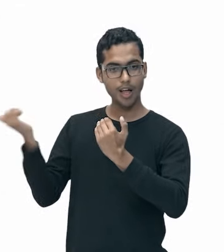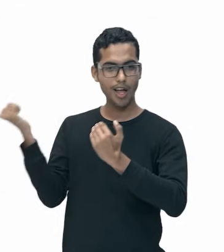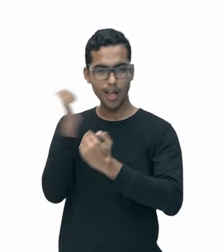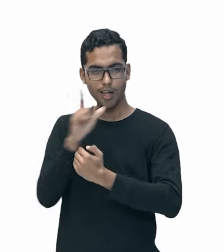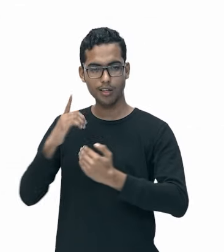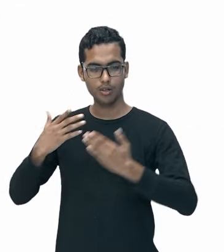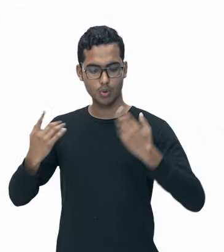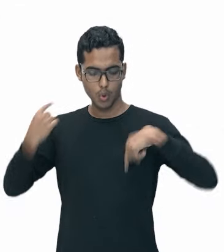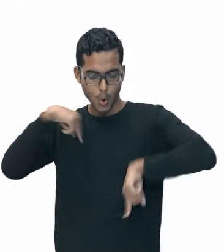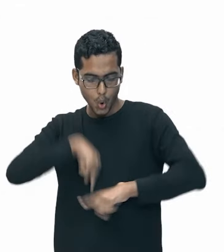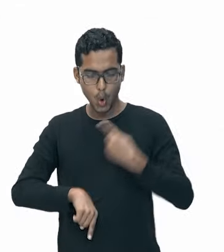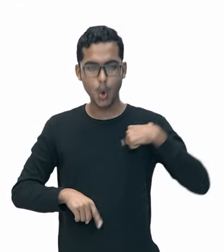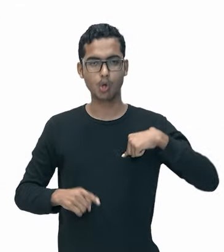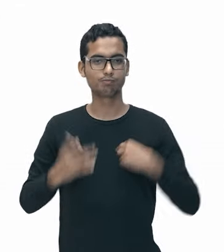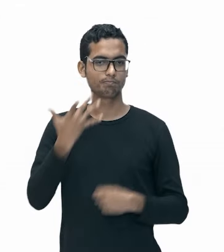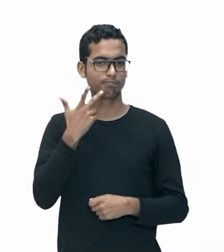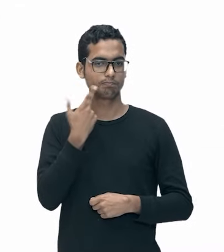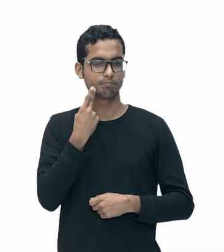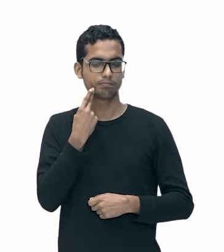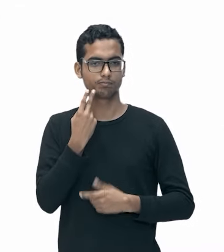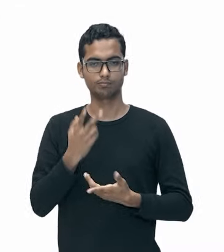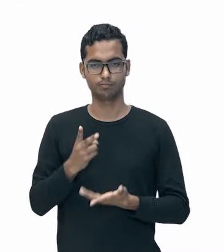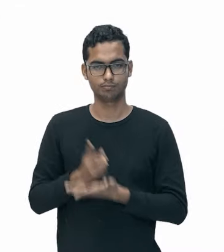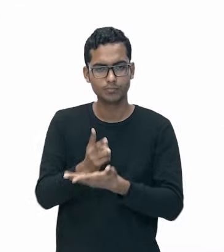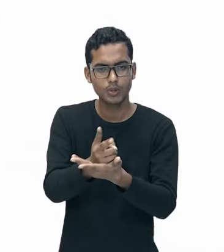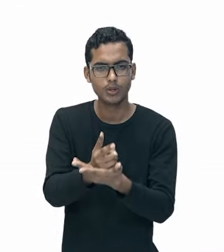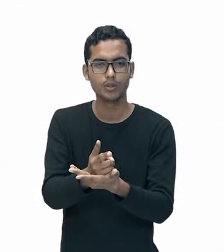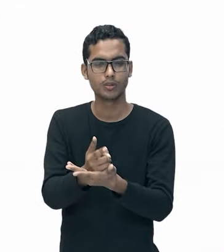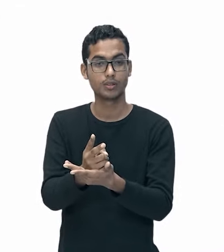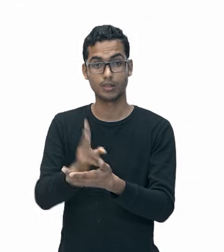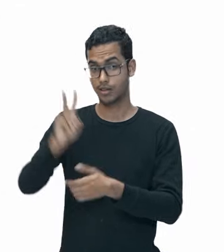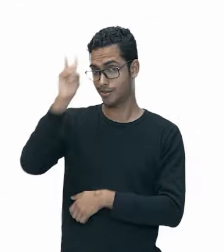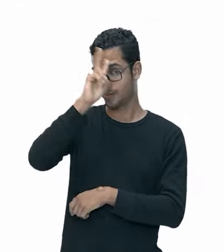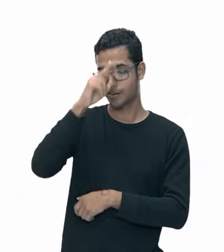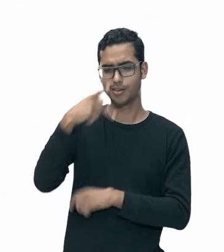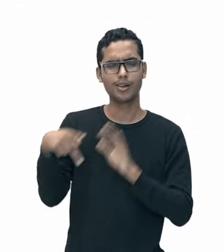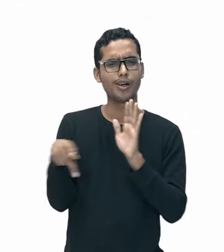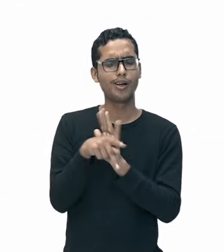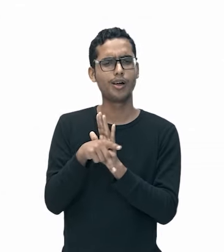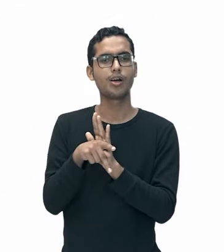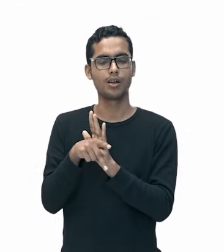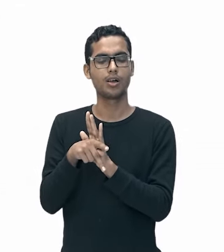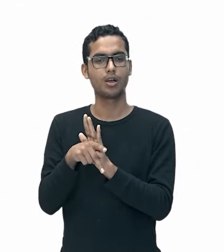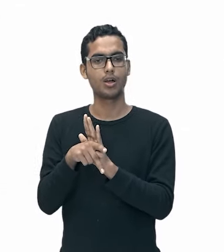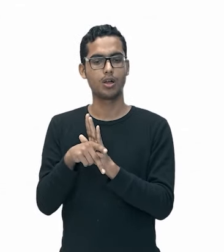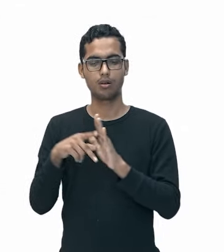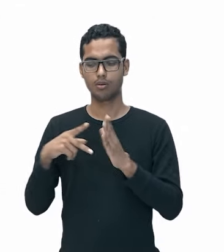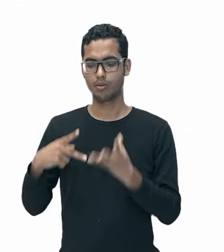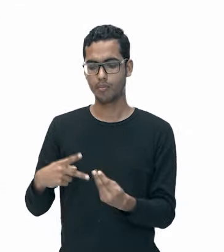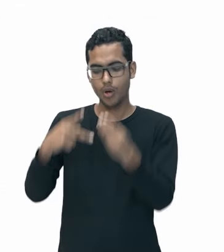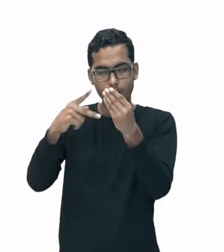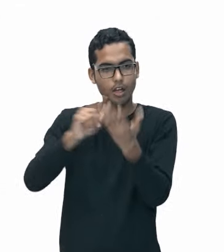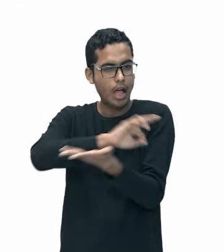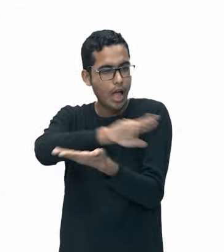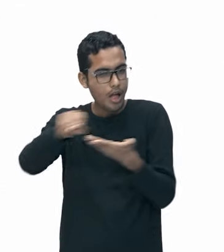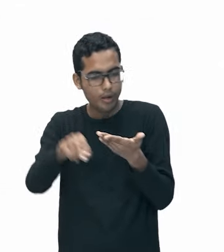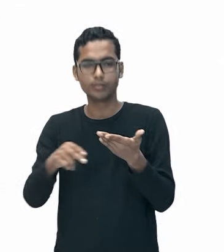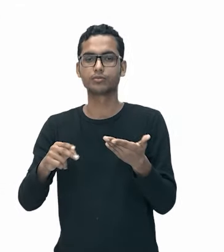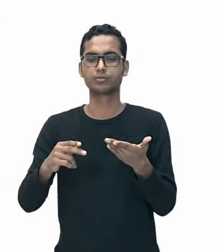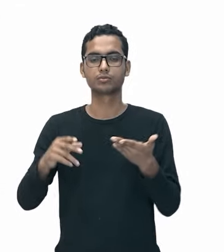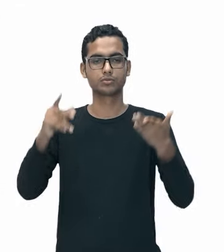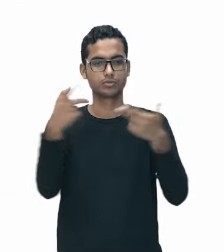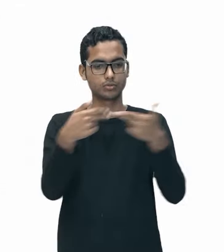funcionamento Lembrando que as proteínas têm várias funções do nosso organismo né de estrutural tá do